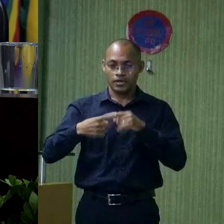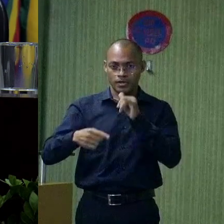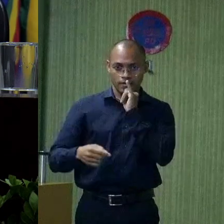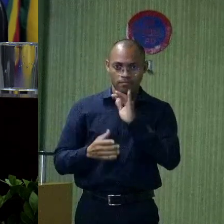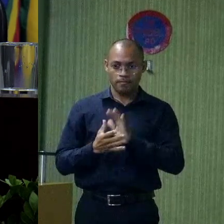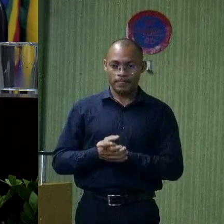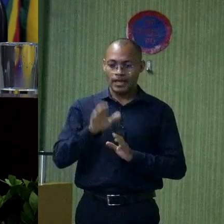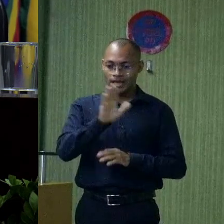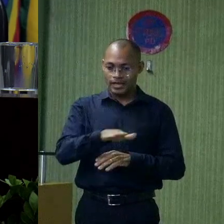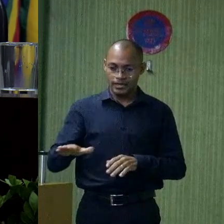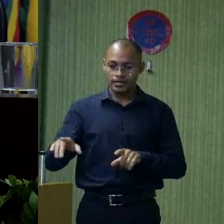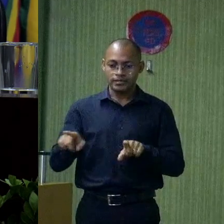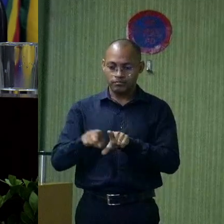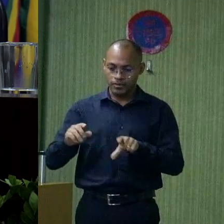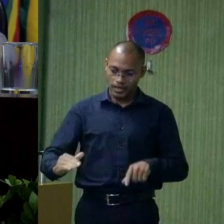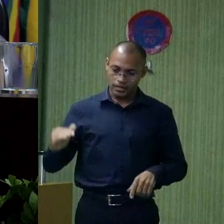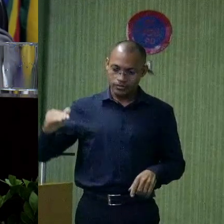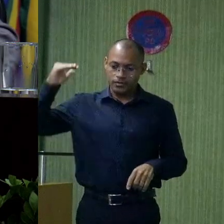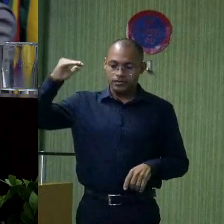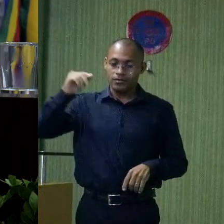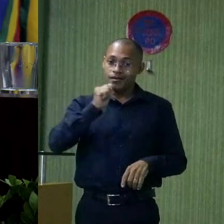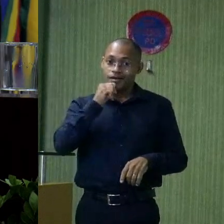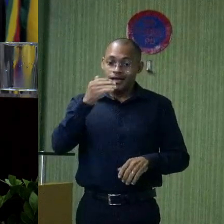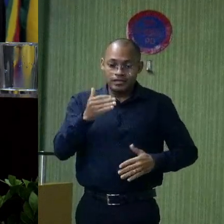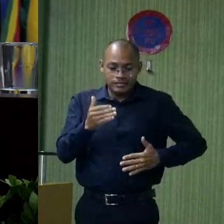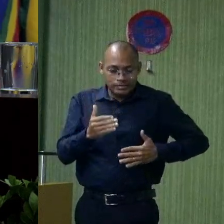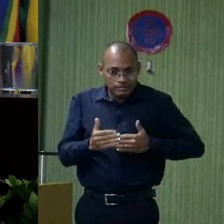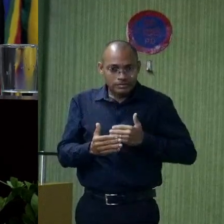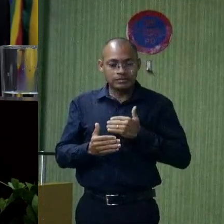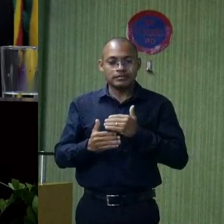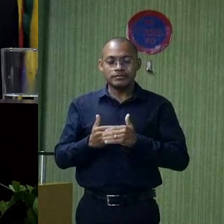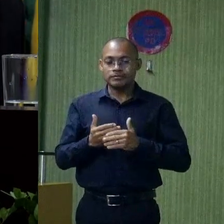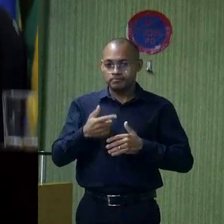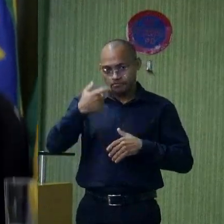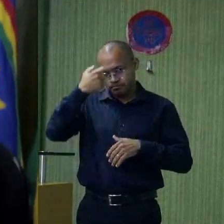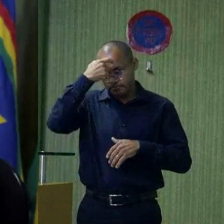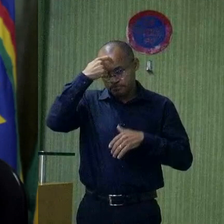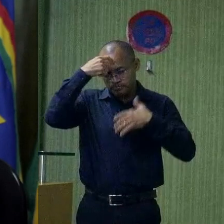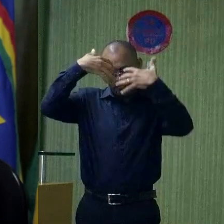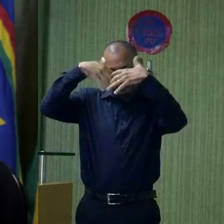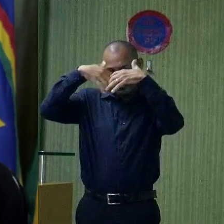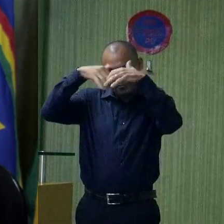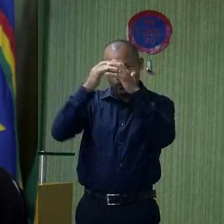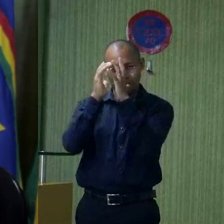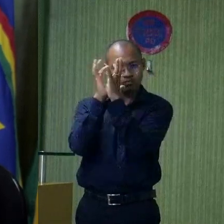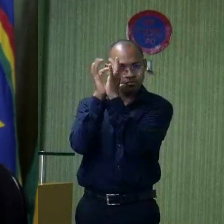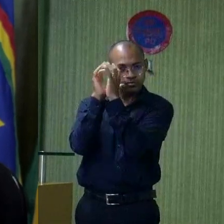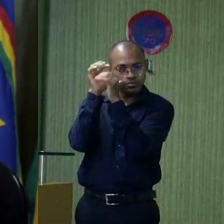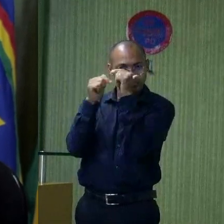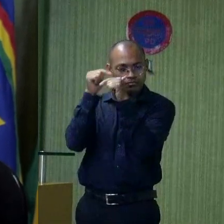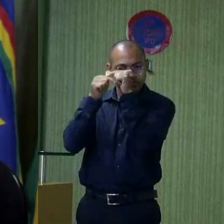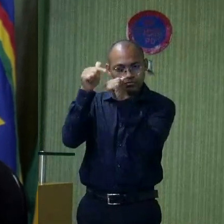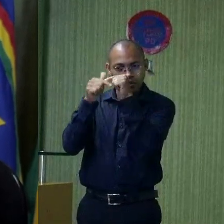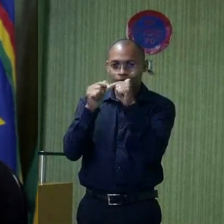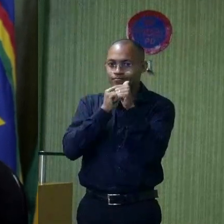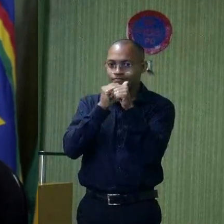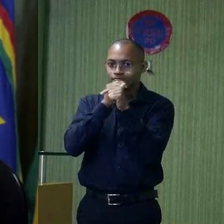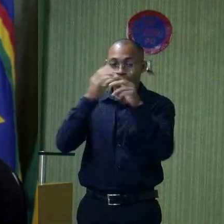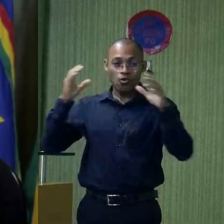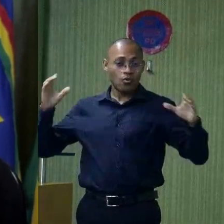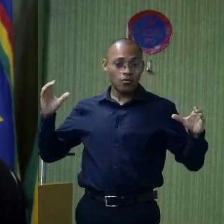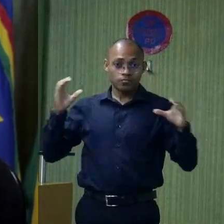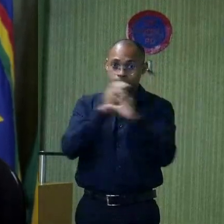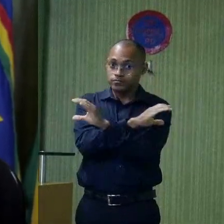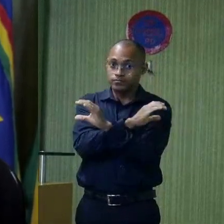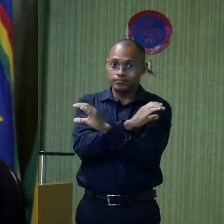e até o adolescente né ele não tá ainda com a a os vamos não vou usar o termo que ele usou né que é mais assim técnico